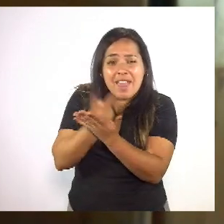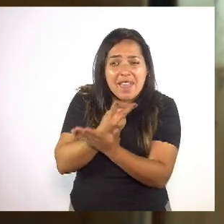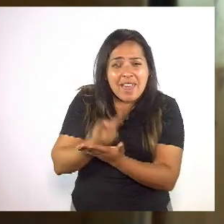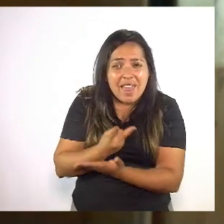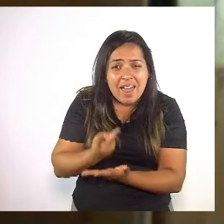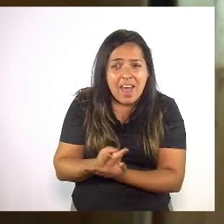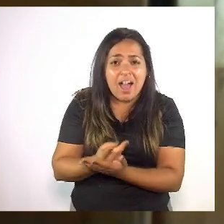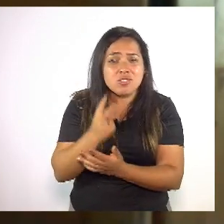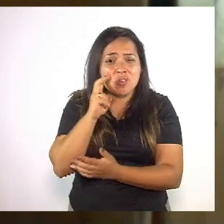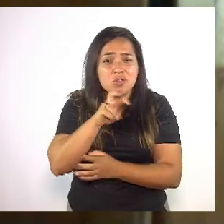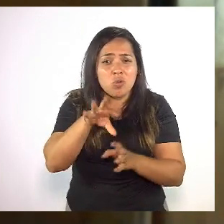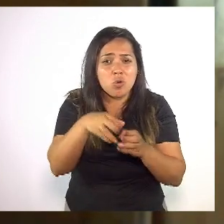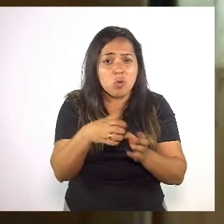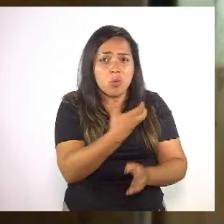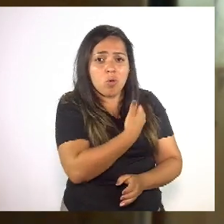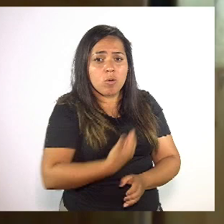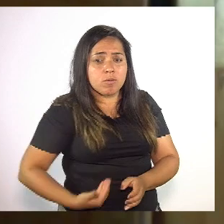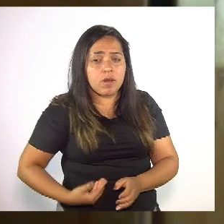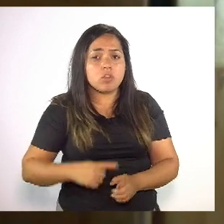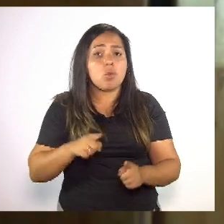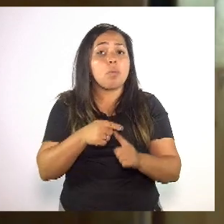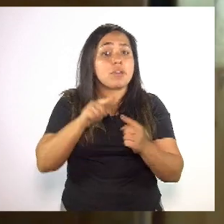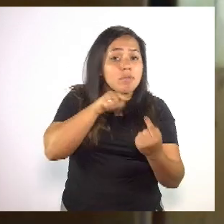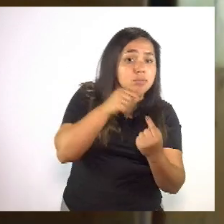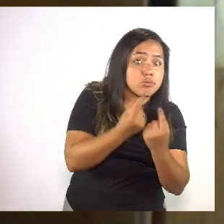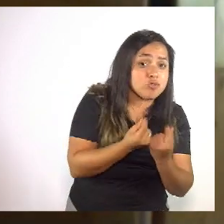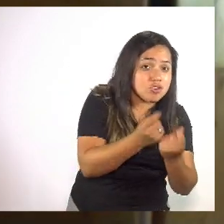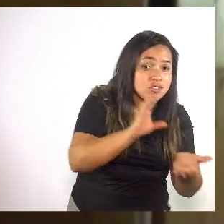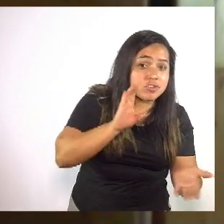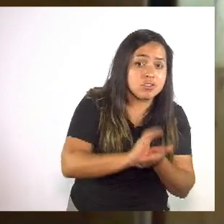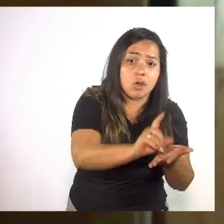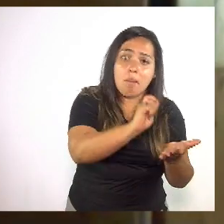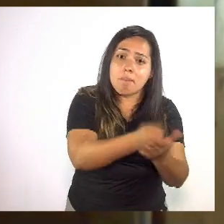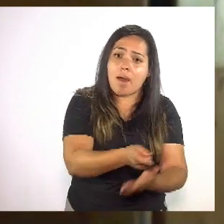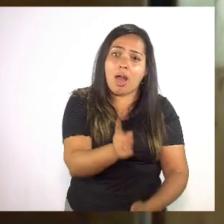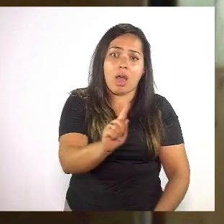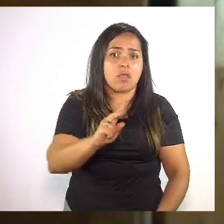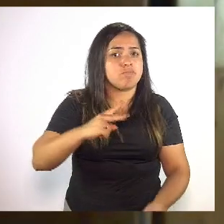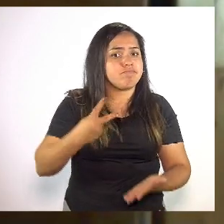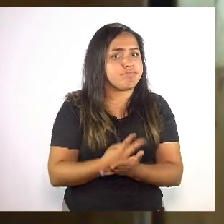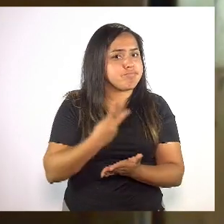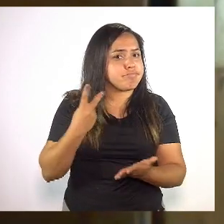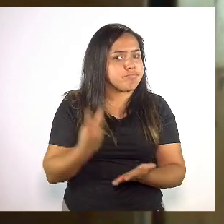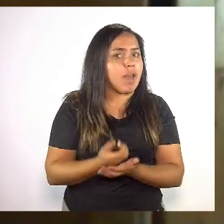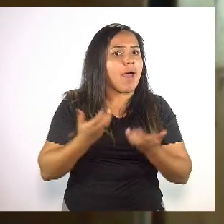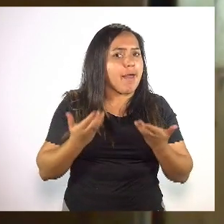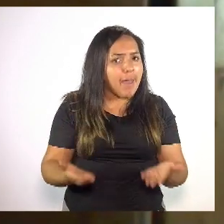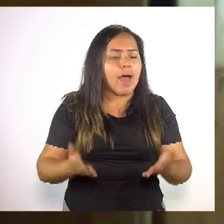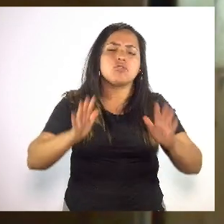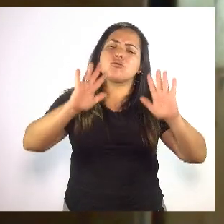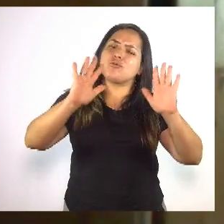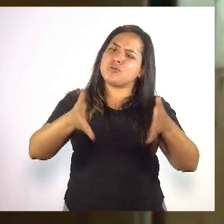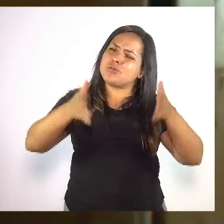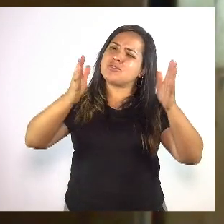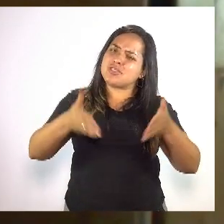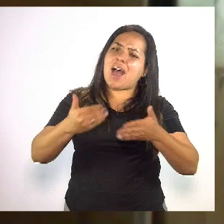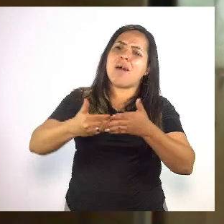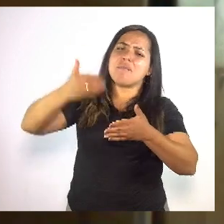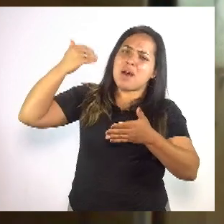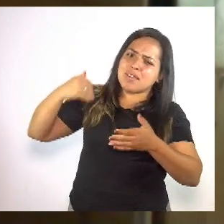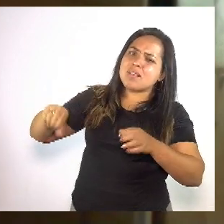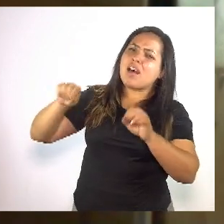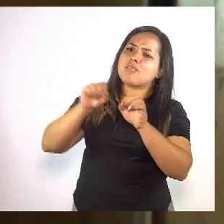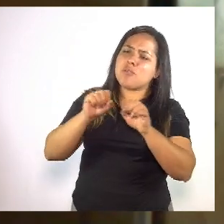com o governo sobre a aplicação desse recurso. Então, isso já foi feito, doutor Leonardo Lobo.